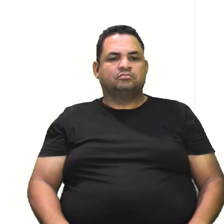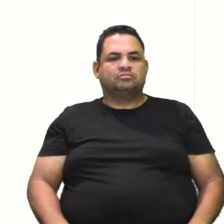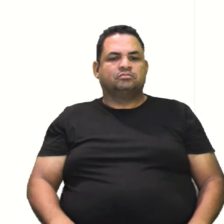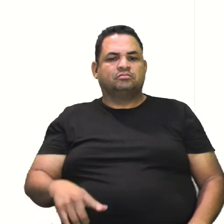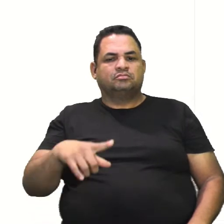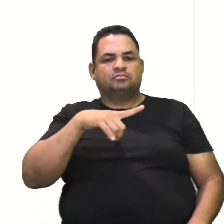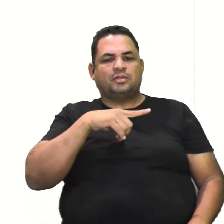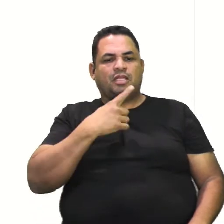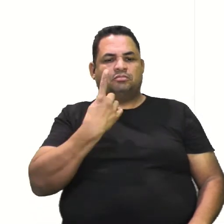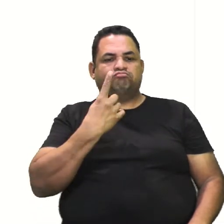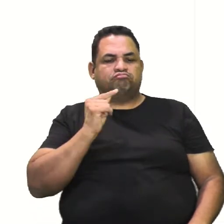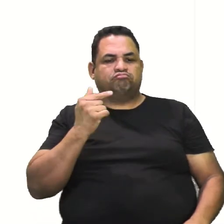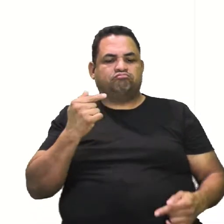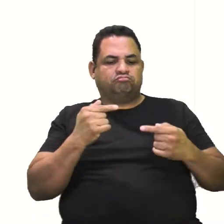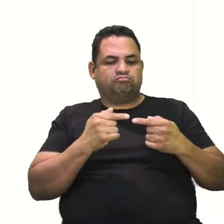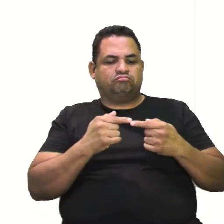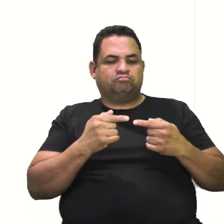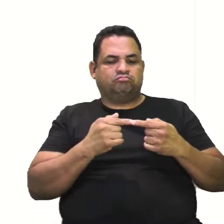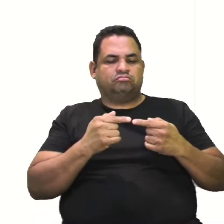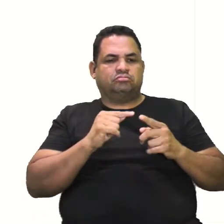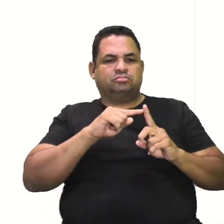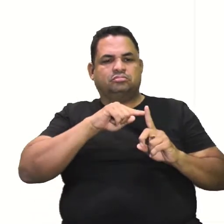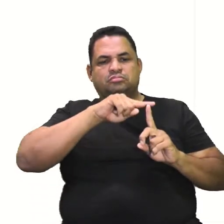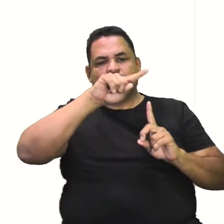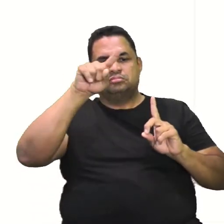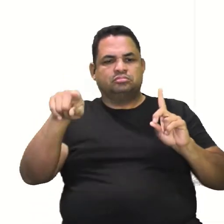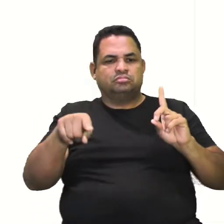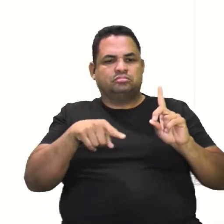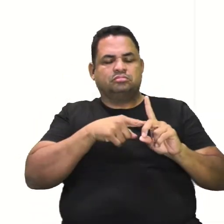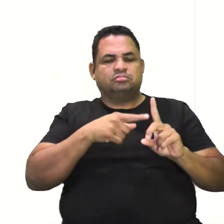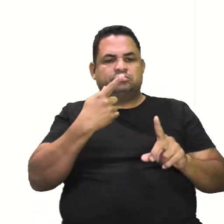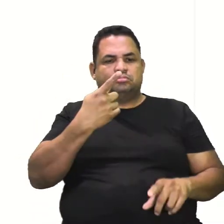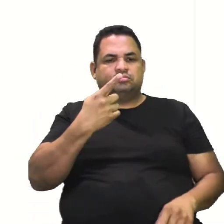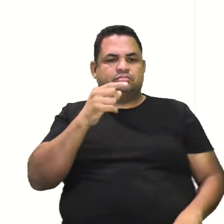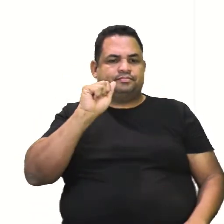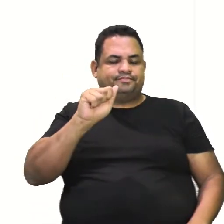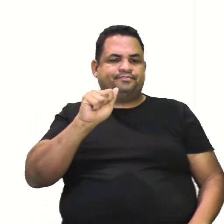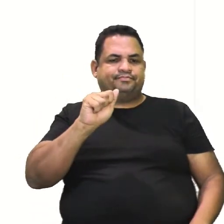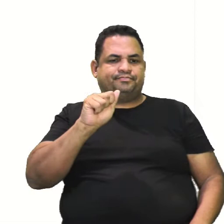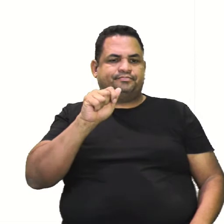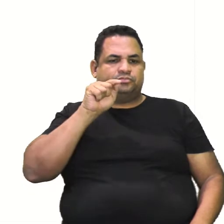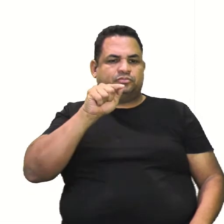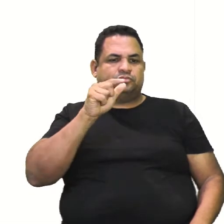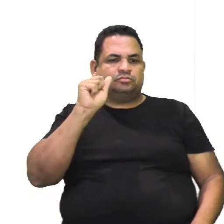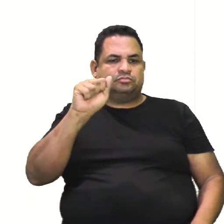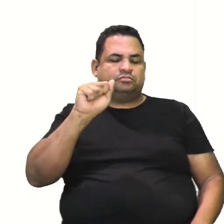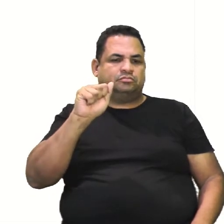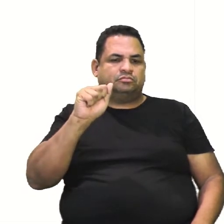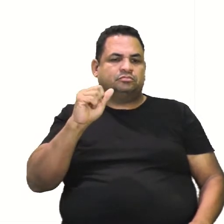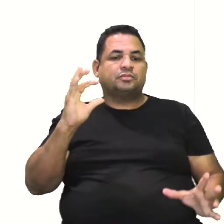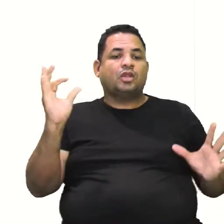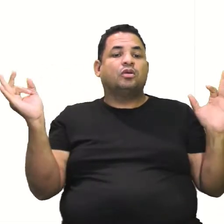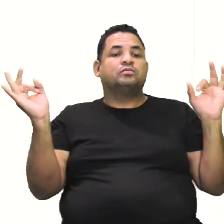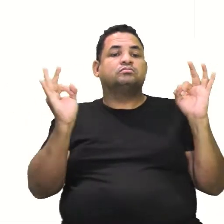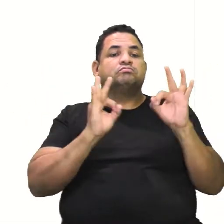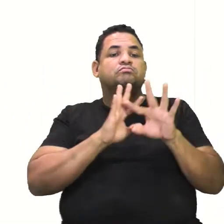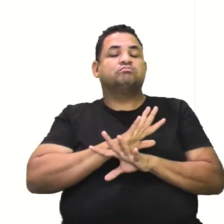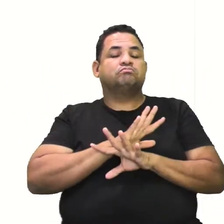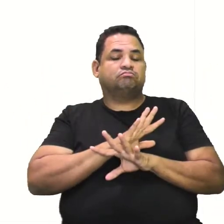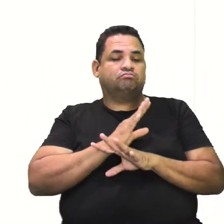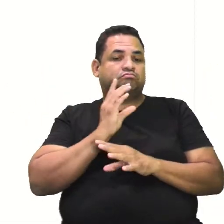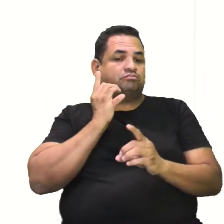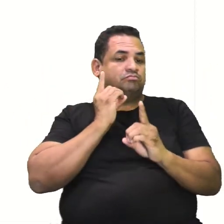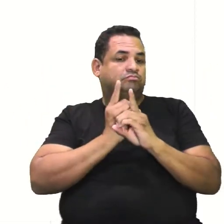vai possuir um ponto em comum com a circunferência, que é aqui esse ponto A. Que conclusão eu